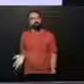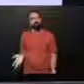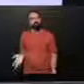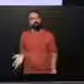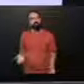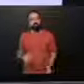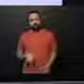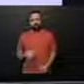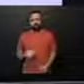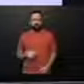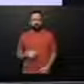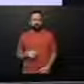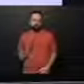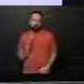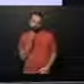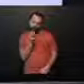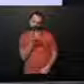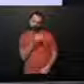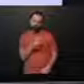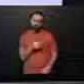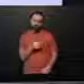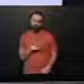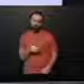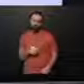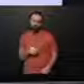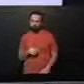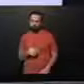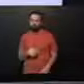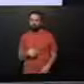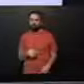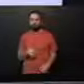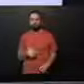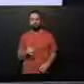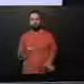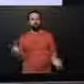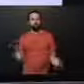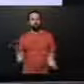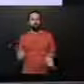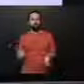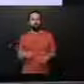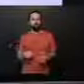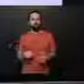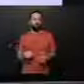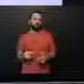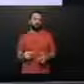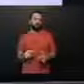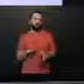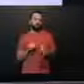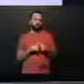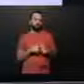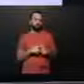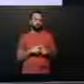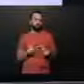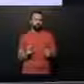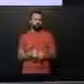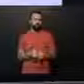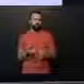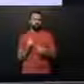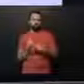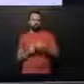leva muito tempo, nós vamos utilizar a escrita aditiva e multiplicativa. Olha lá, eu preciso